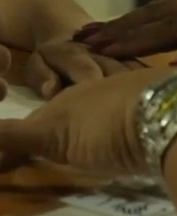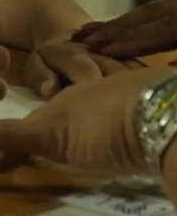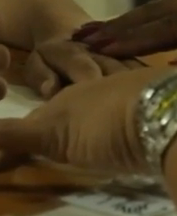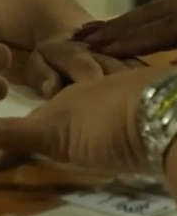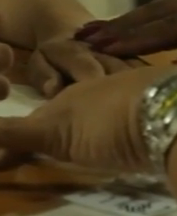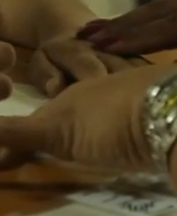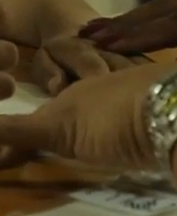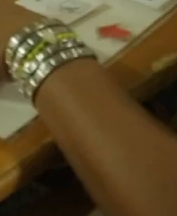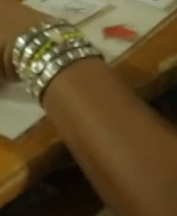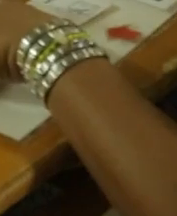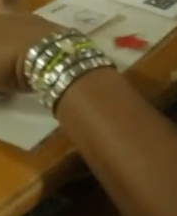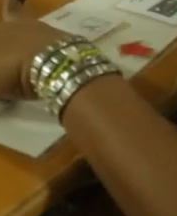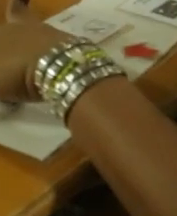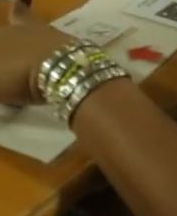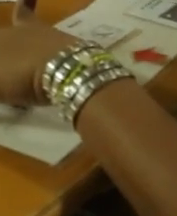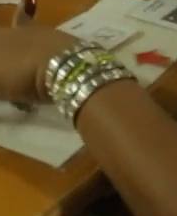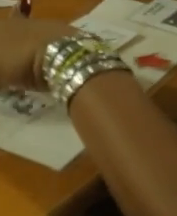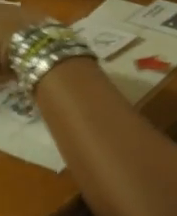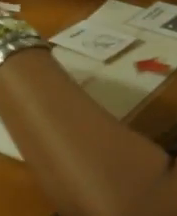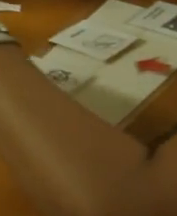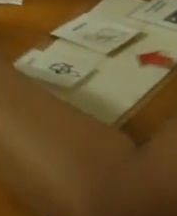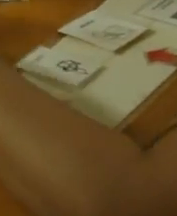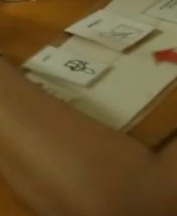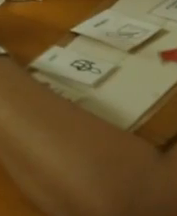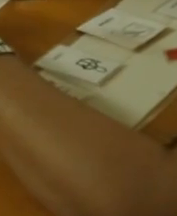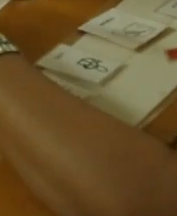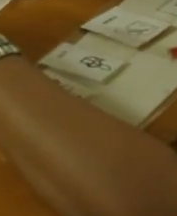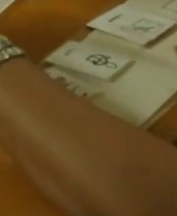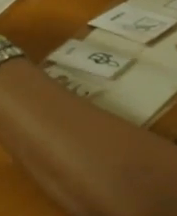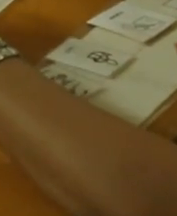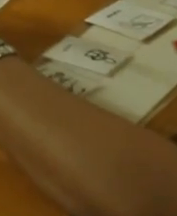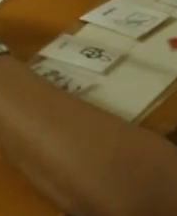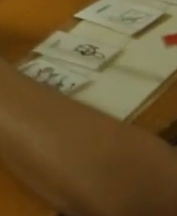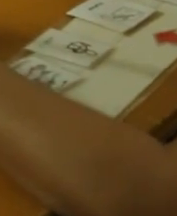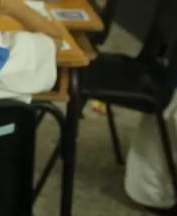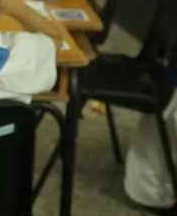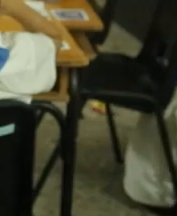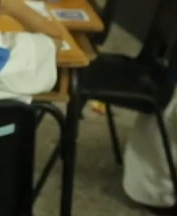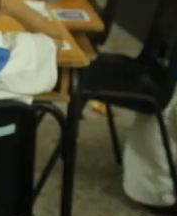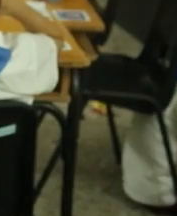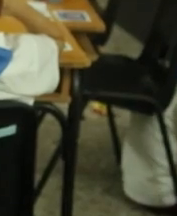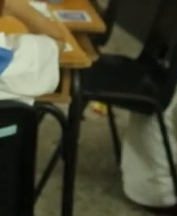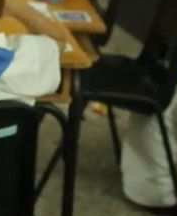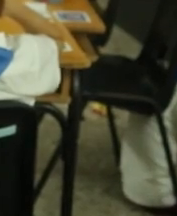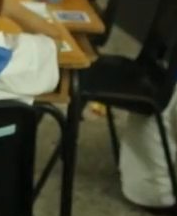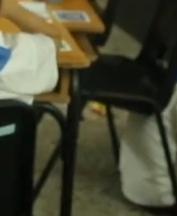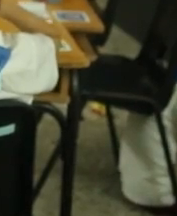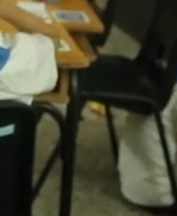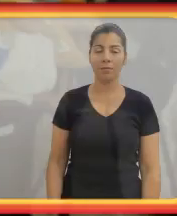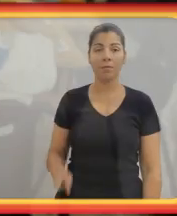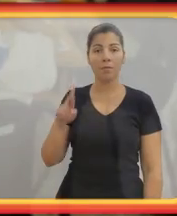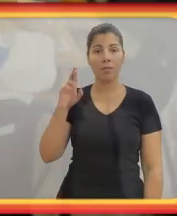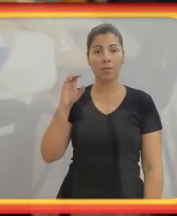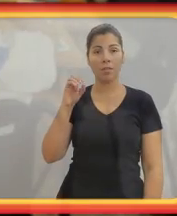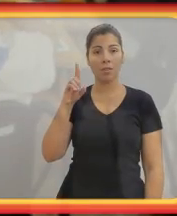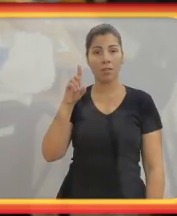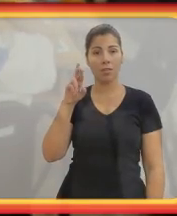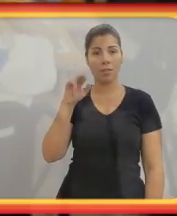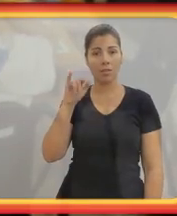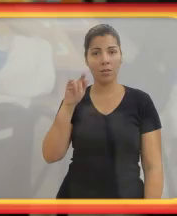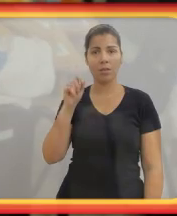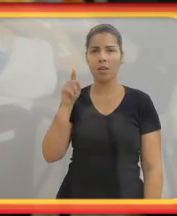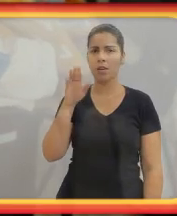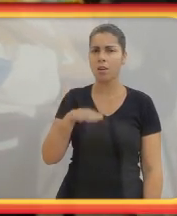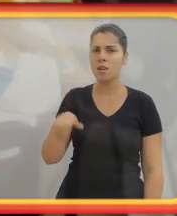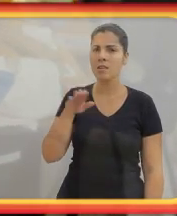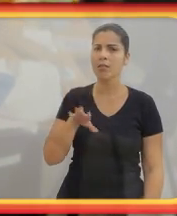Que bonito. Muito bem. Muito bem. Mira. Olhe. Rodrigo é um ninhido. Rodrigo é uma